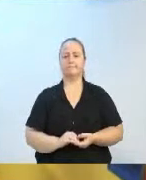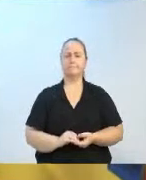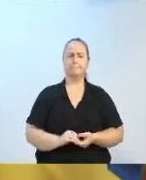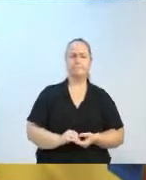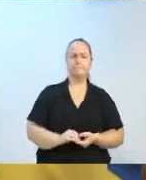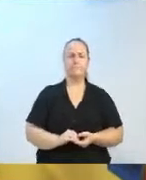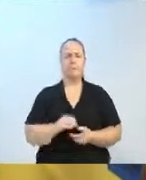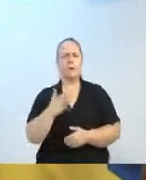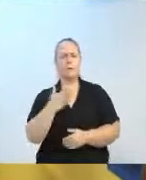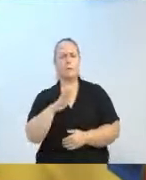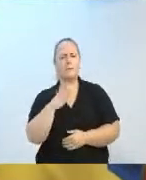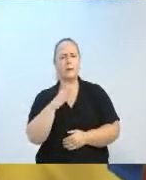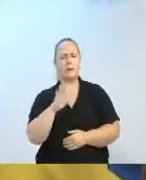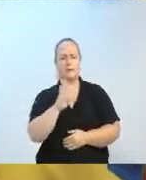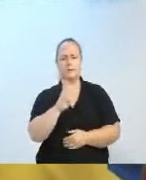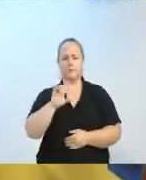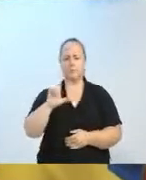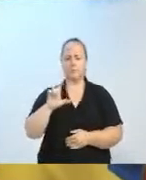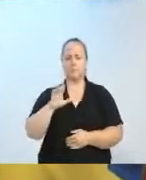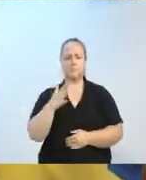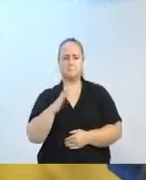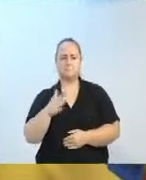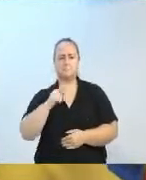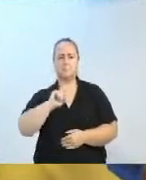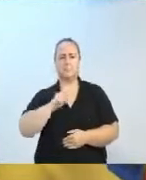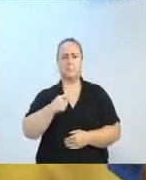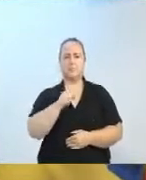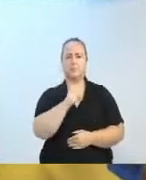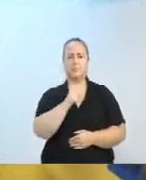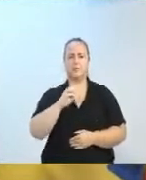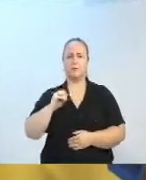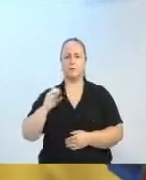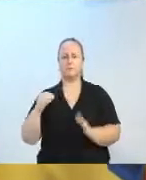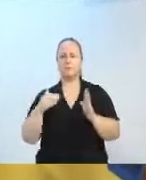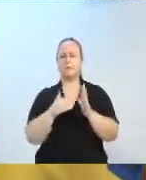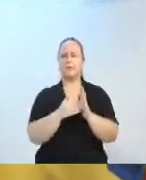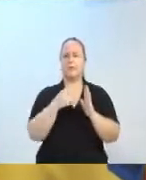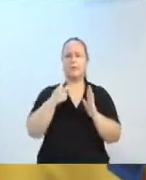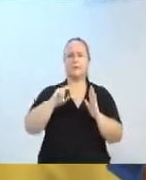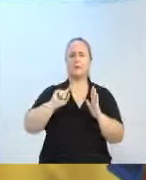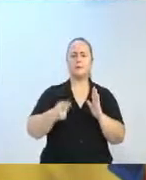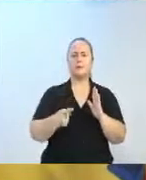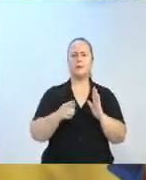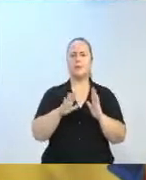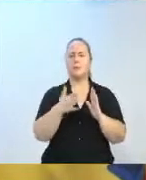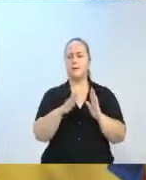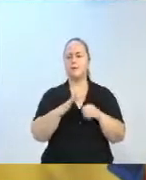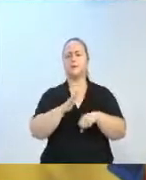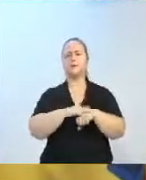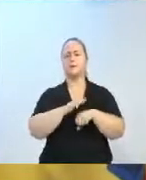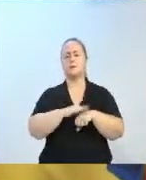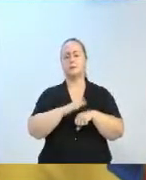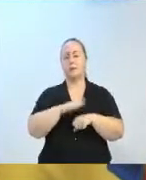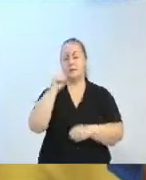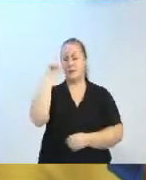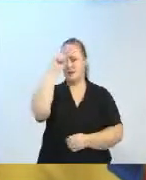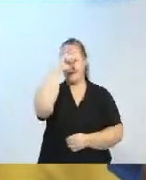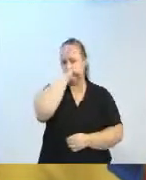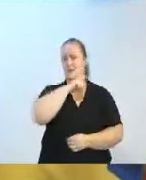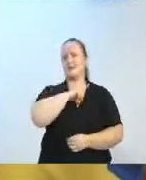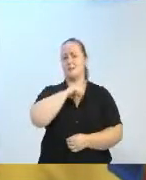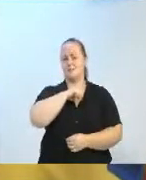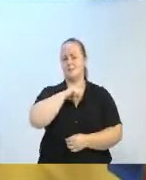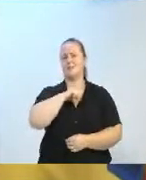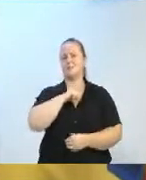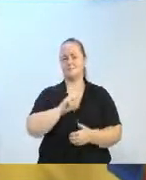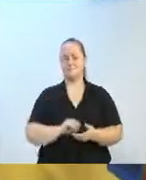temos em Blumenau em torno de 1.800 a 2.000 pessoas que sofrem de doenças raras. A grande